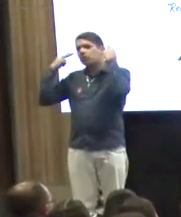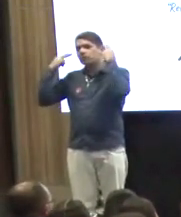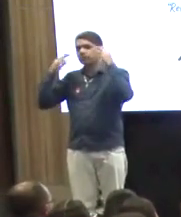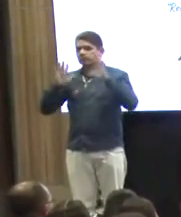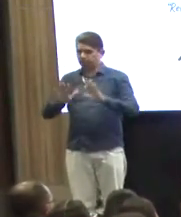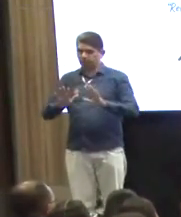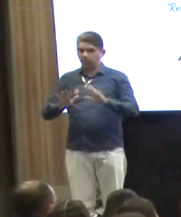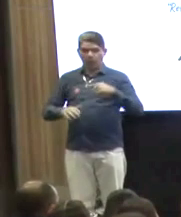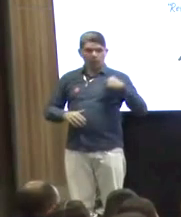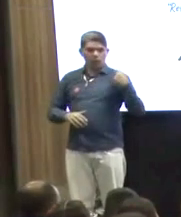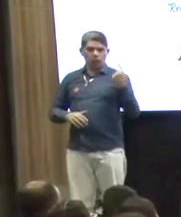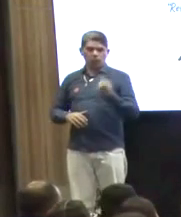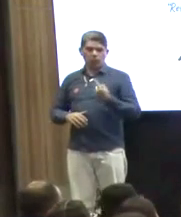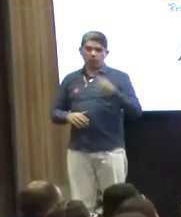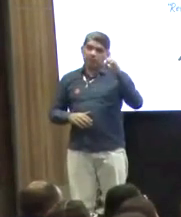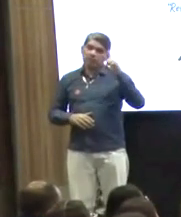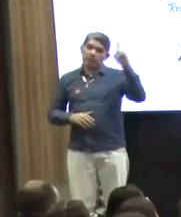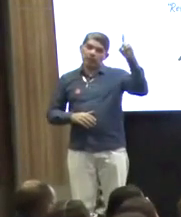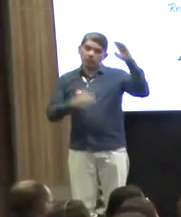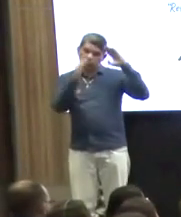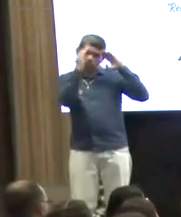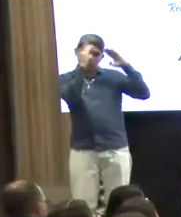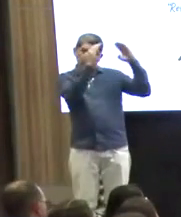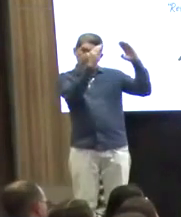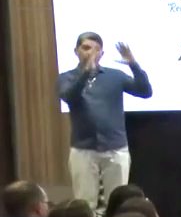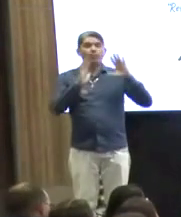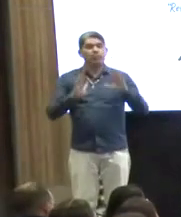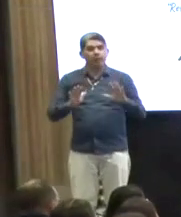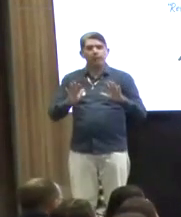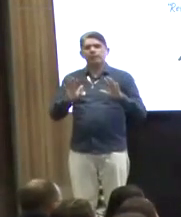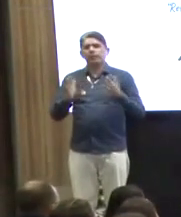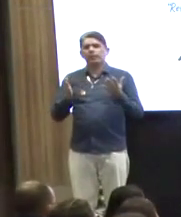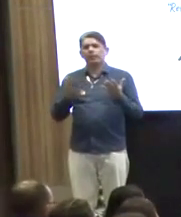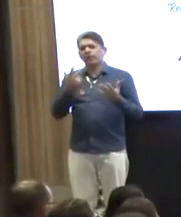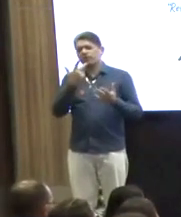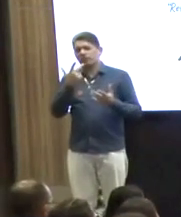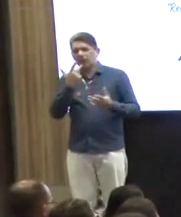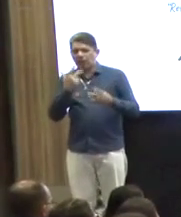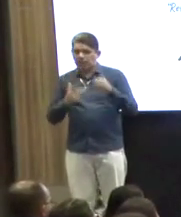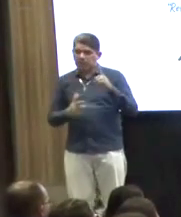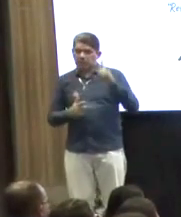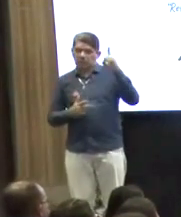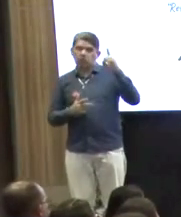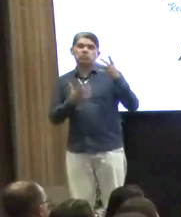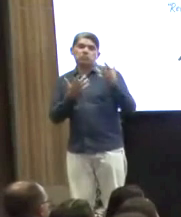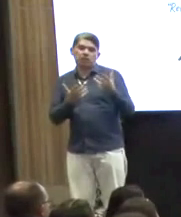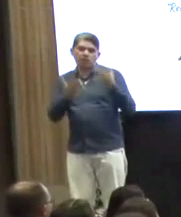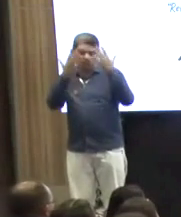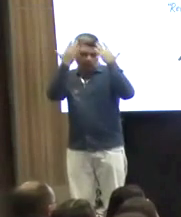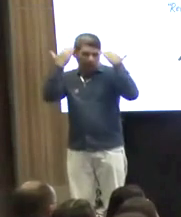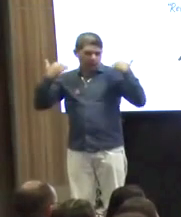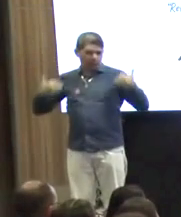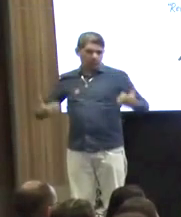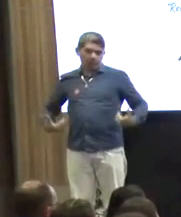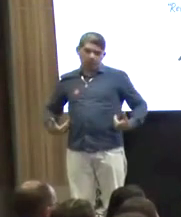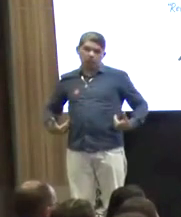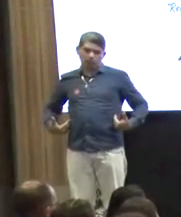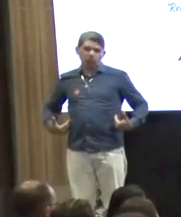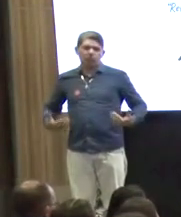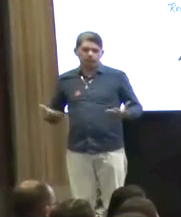servimos a Deus nesta casa. Além de naturalizar, dizer que Deus é que quis que você ficasse com os cabelos longos, não é? Você está ensinando,